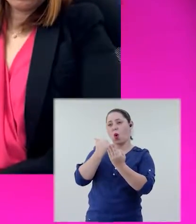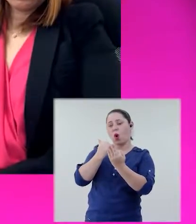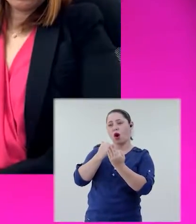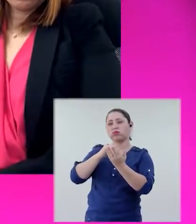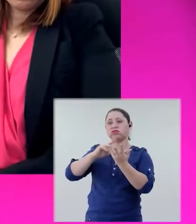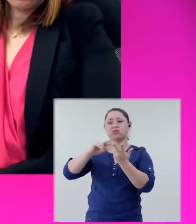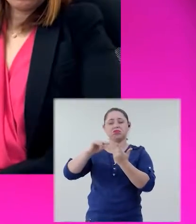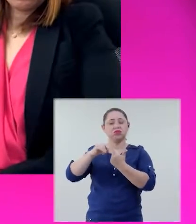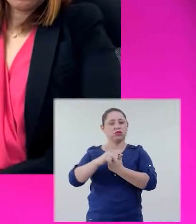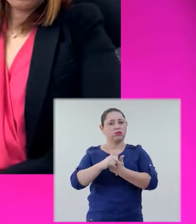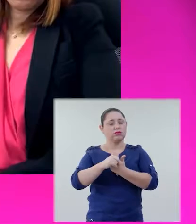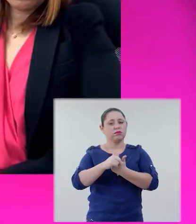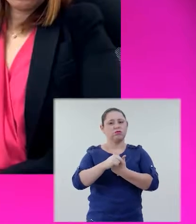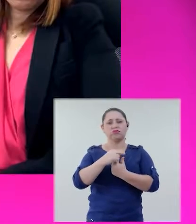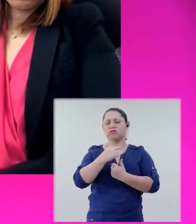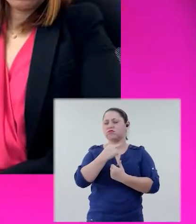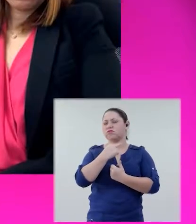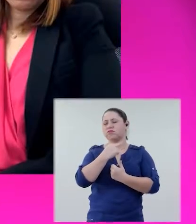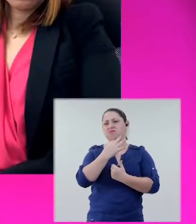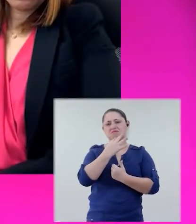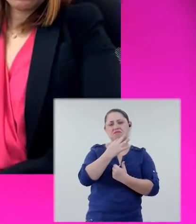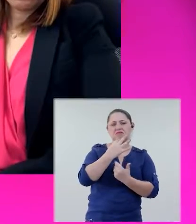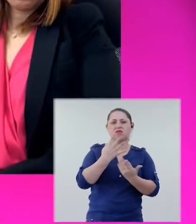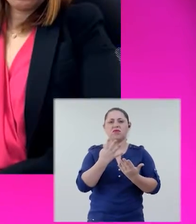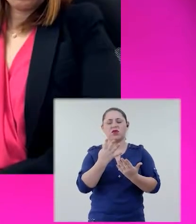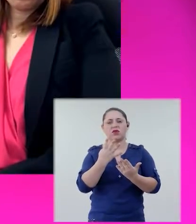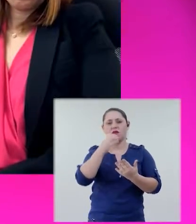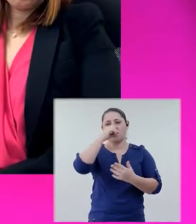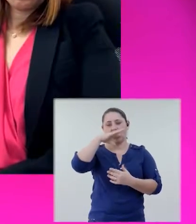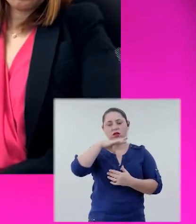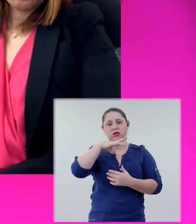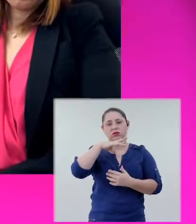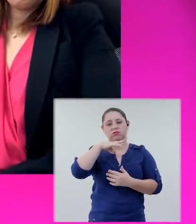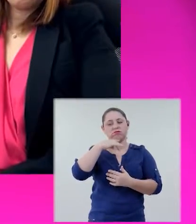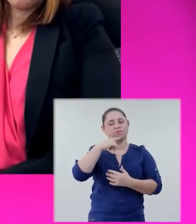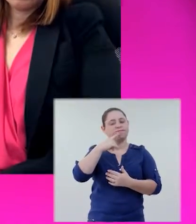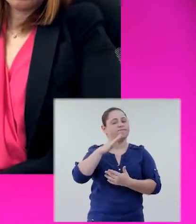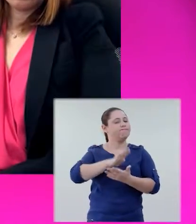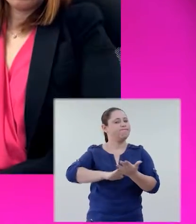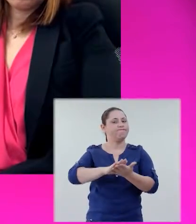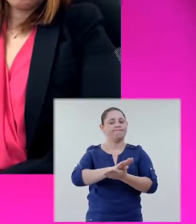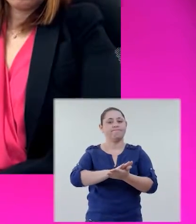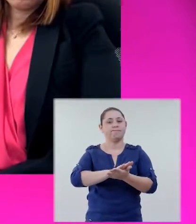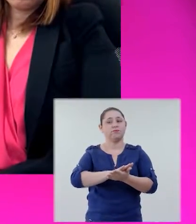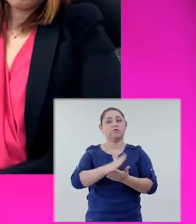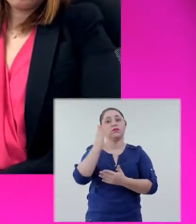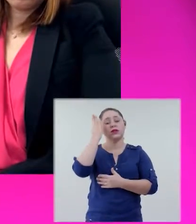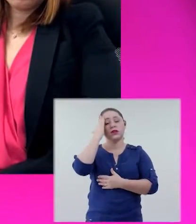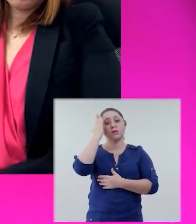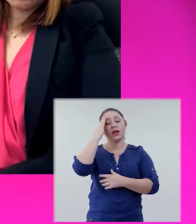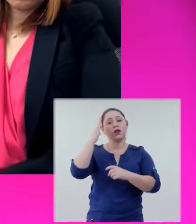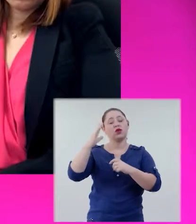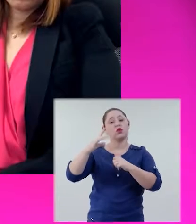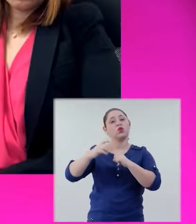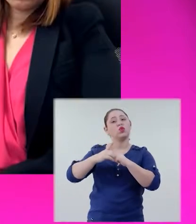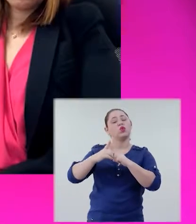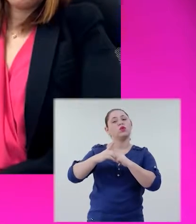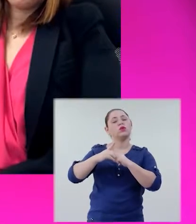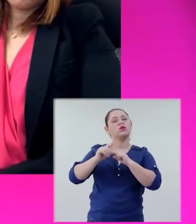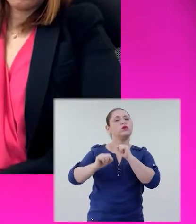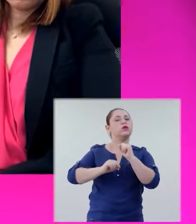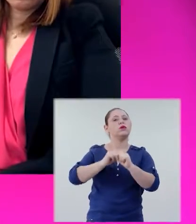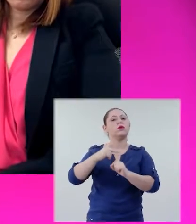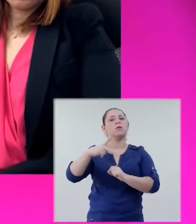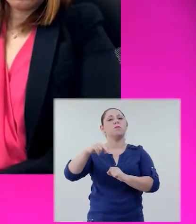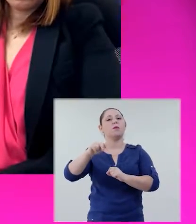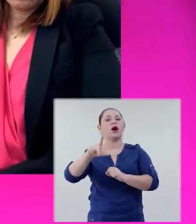família, muitas vezes a gente não vai ter conhecimento dessa violência. E eu gostaria de saber, doutora Paula,